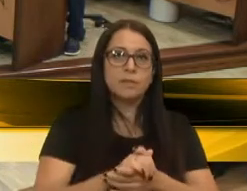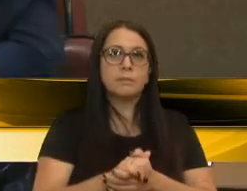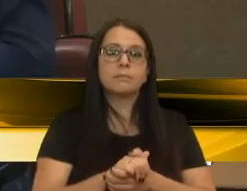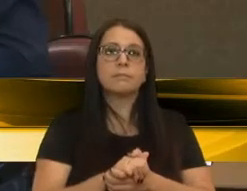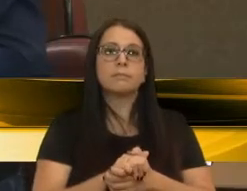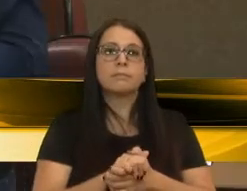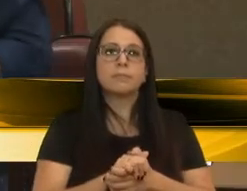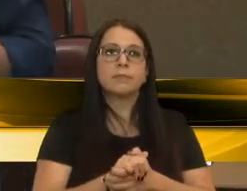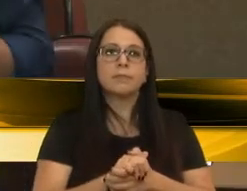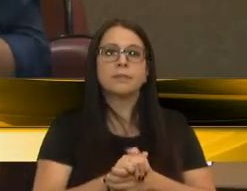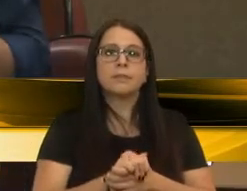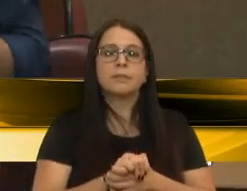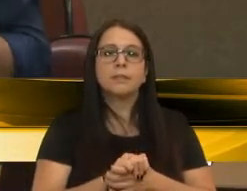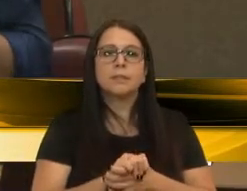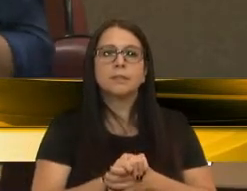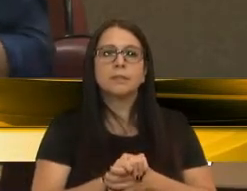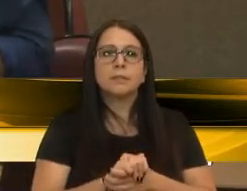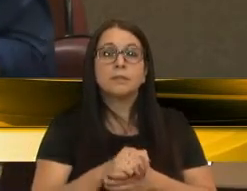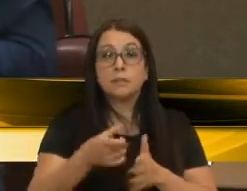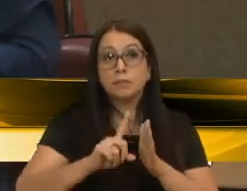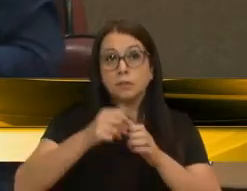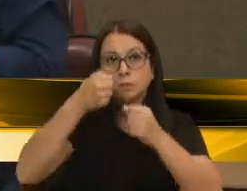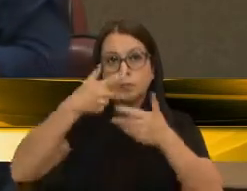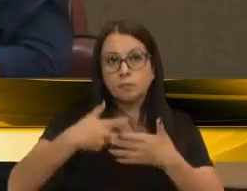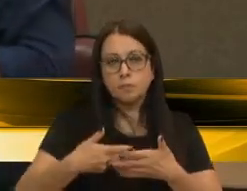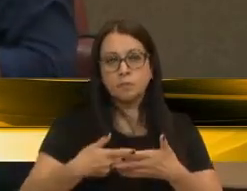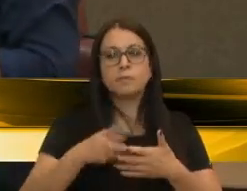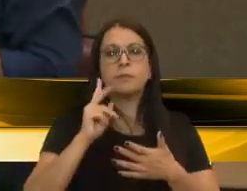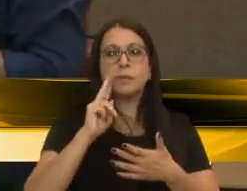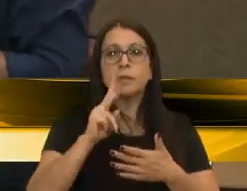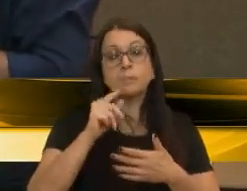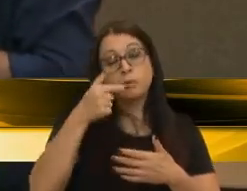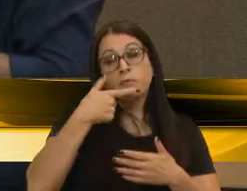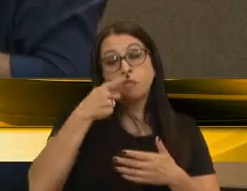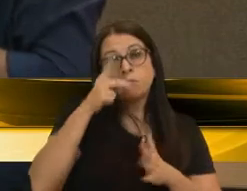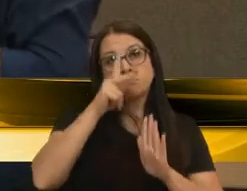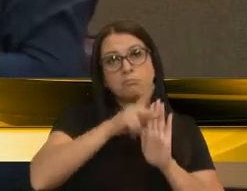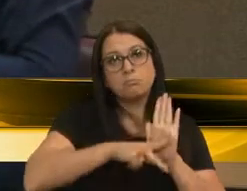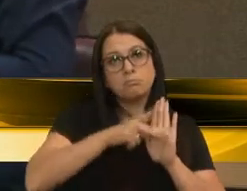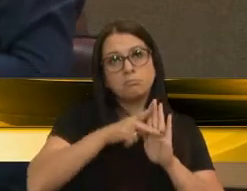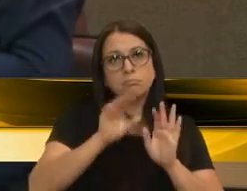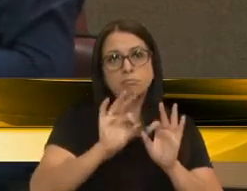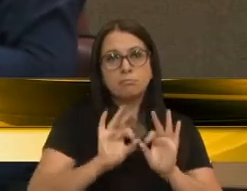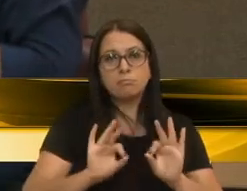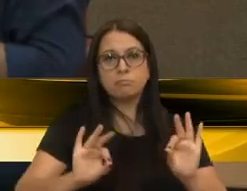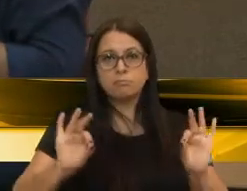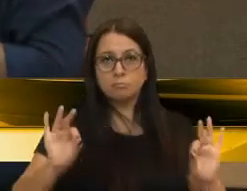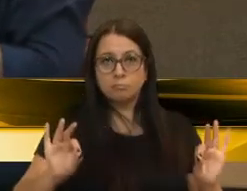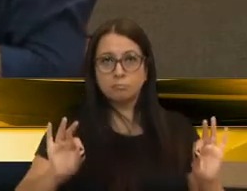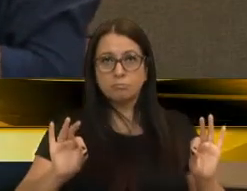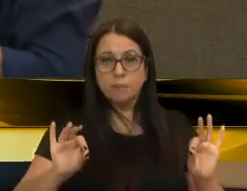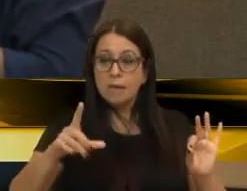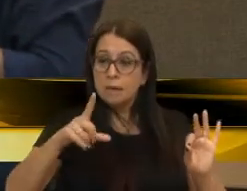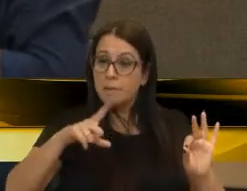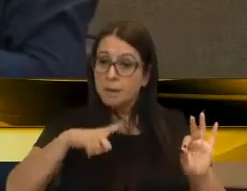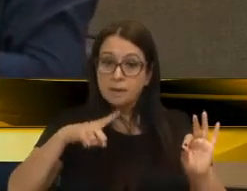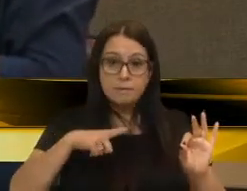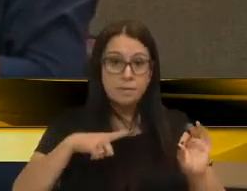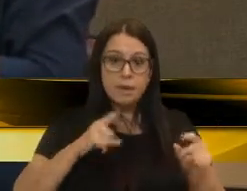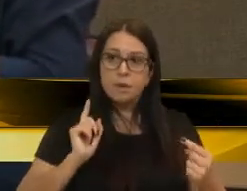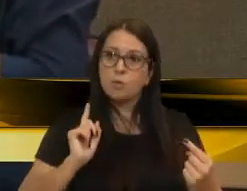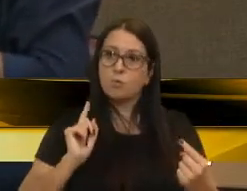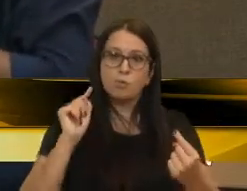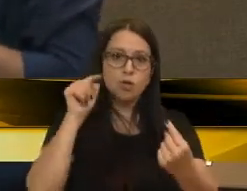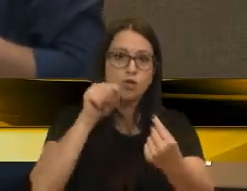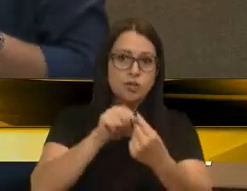suas manifestações, mas eu diria que é um projeto realmente simples, mas que tem um alcance social muito